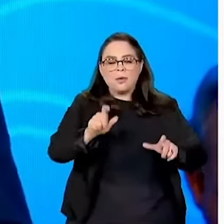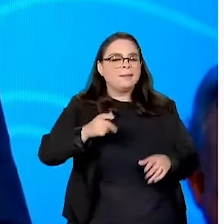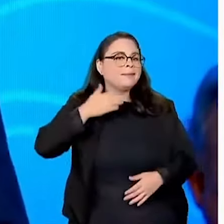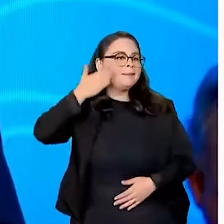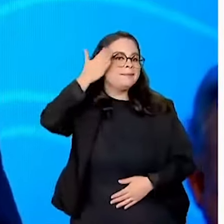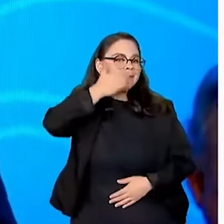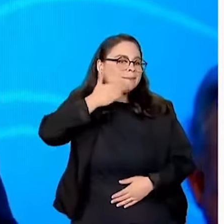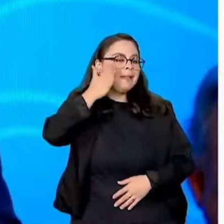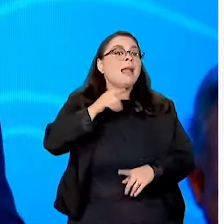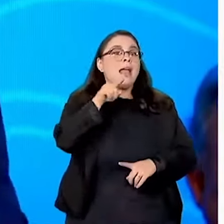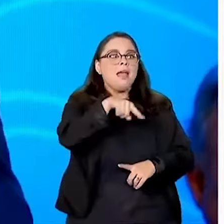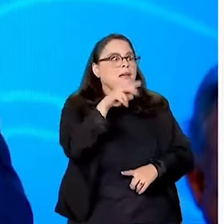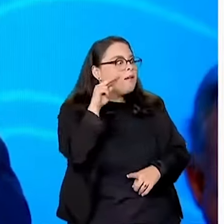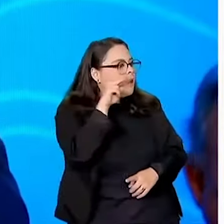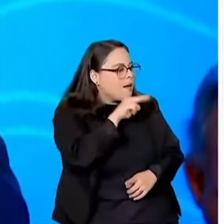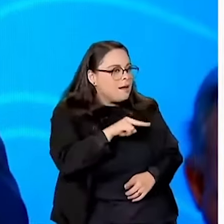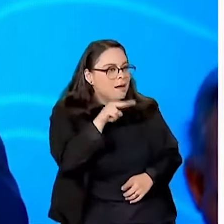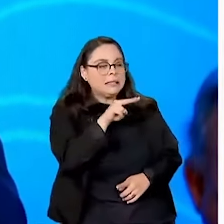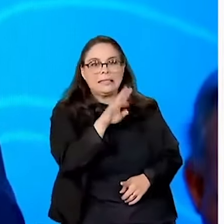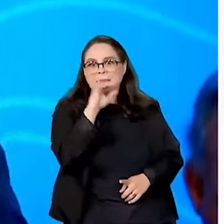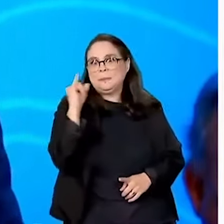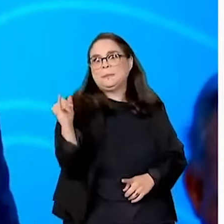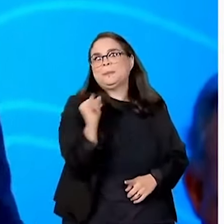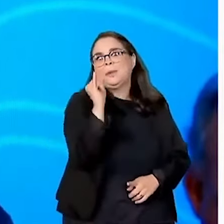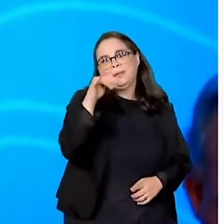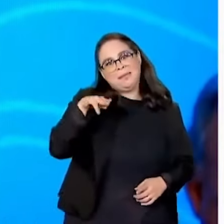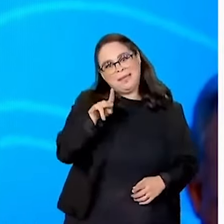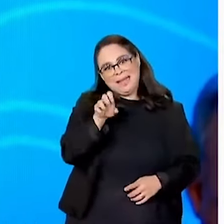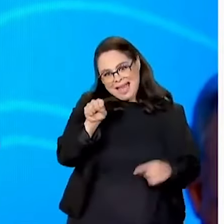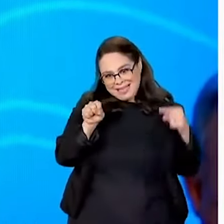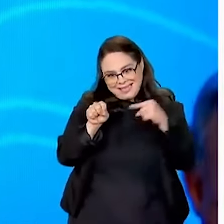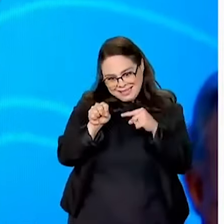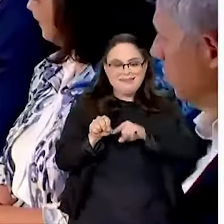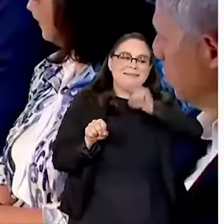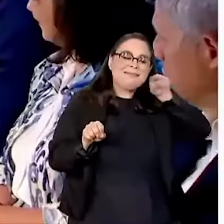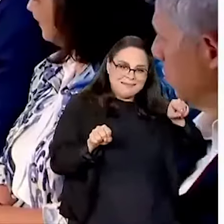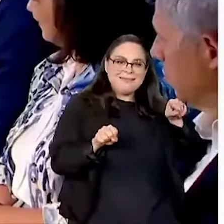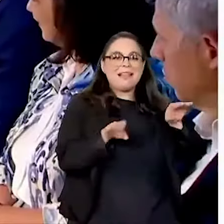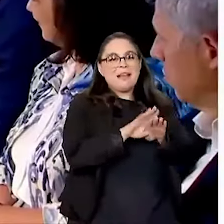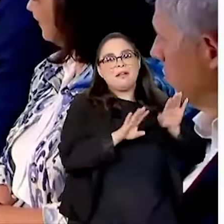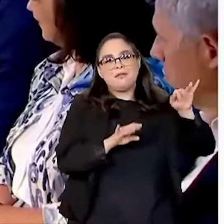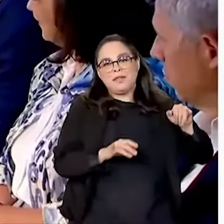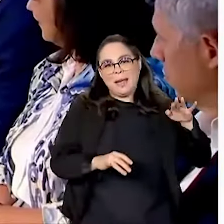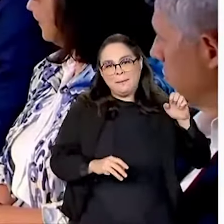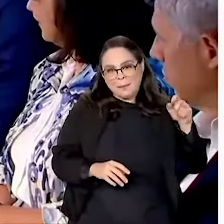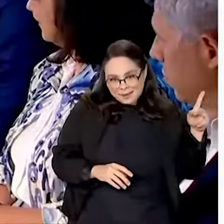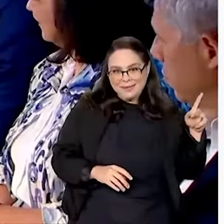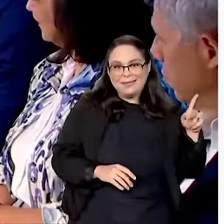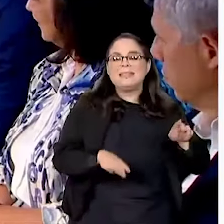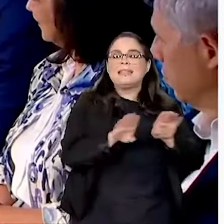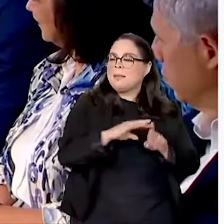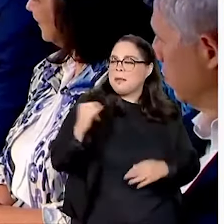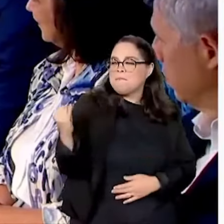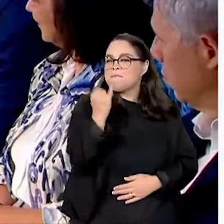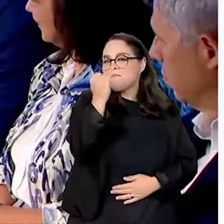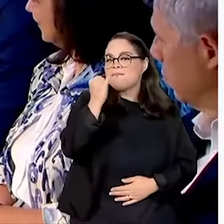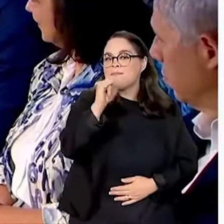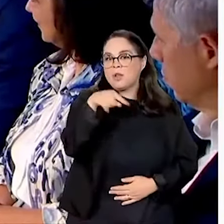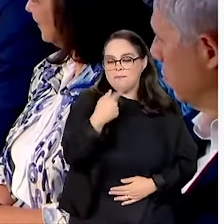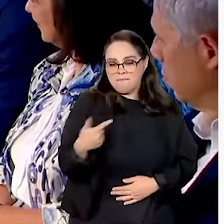discurso reconheceram a importância do BNDES, reconheceram a importância da FINEP, reconheceram a importância do